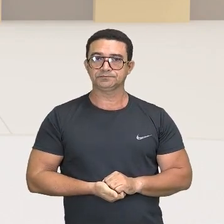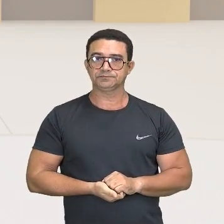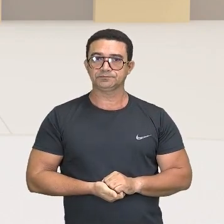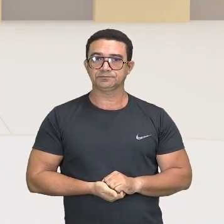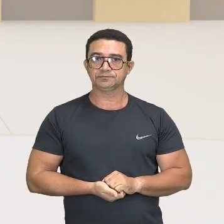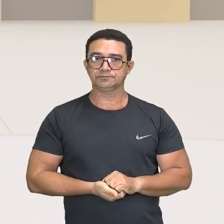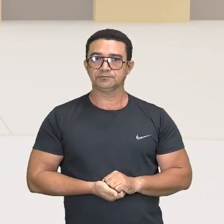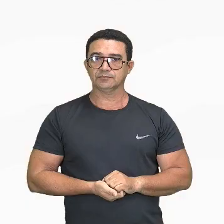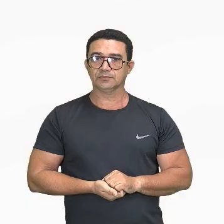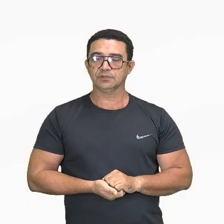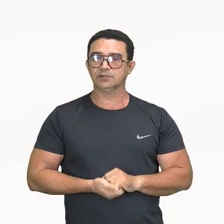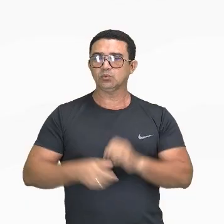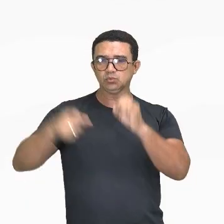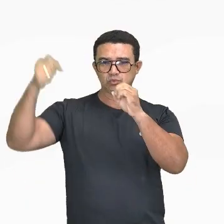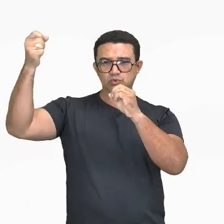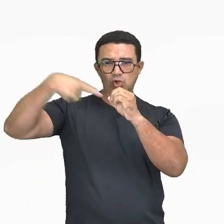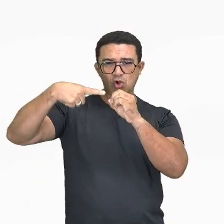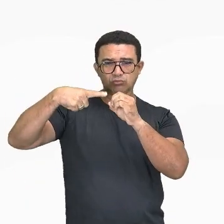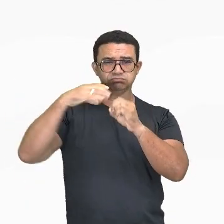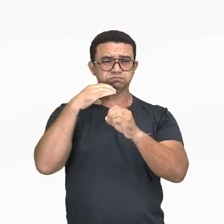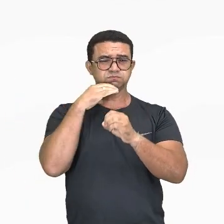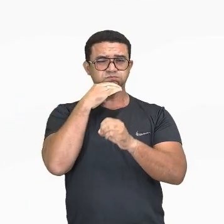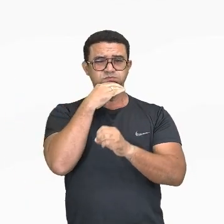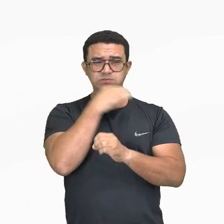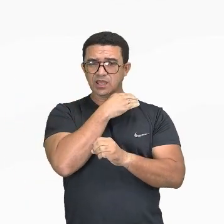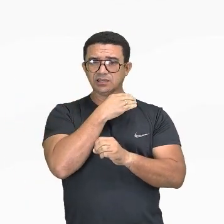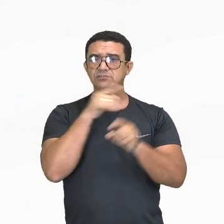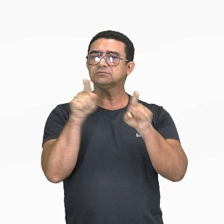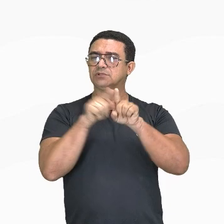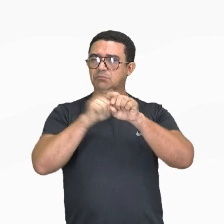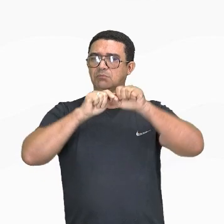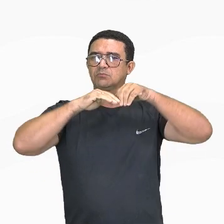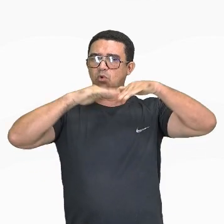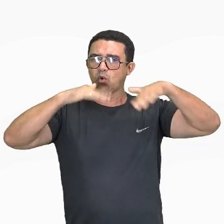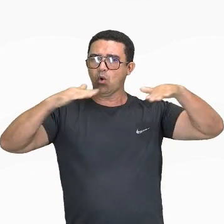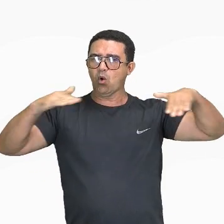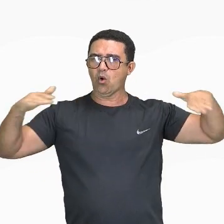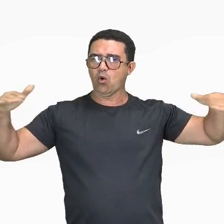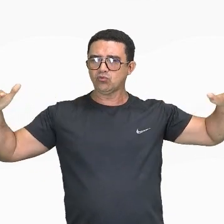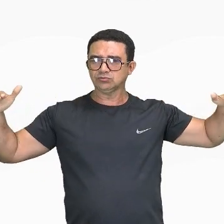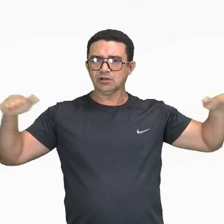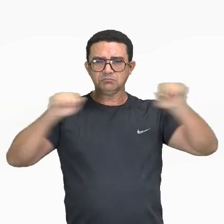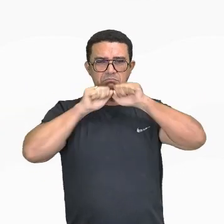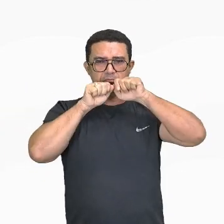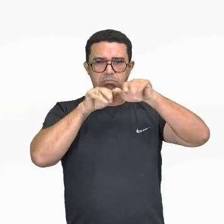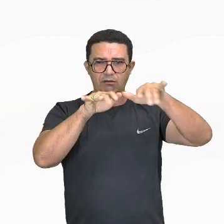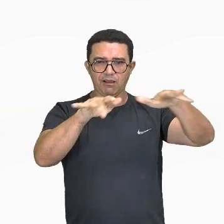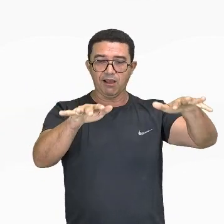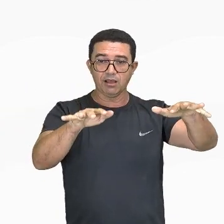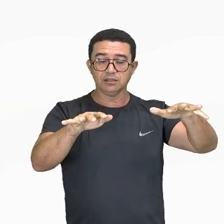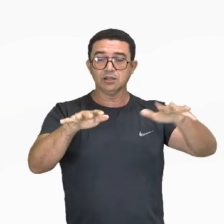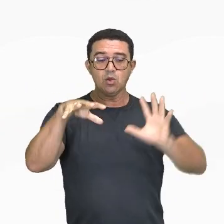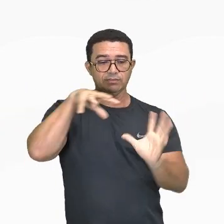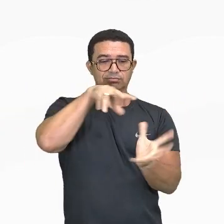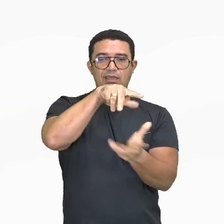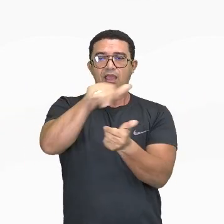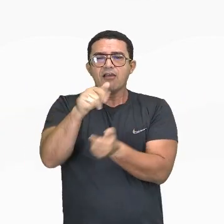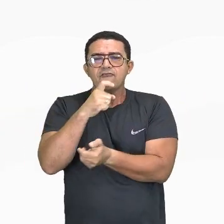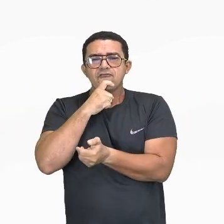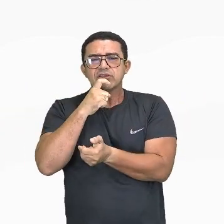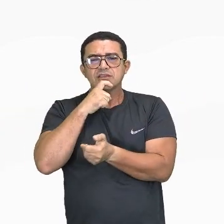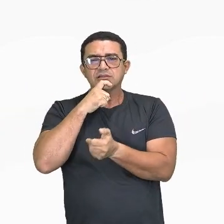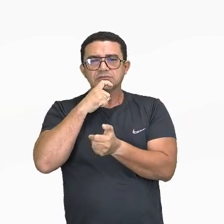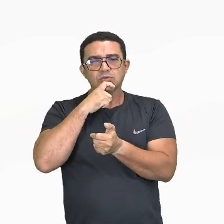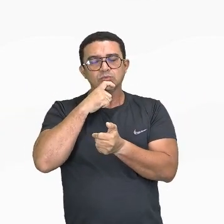da coisa, nós temos que o Sol quente, ele emite ondas curtas, enquanto a Terra fria emite ondas longas. O